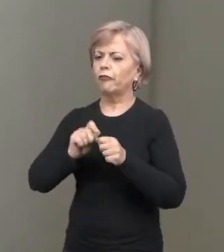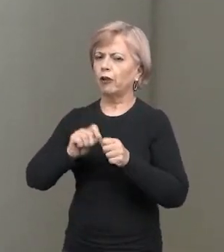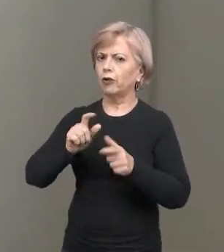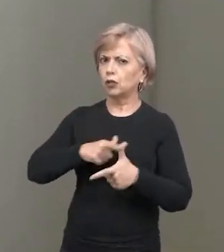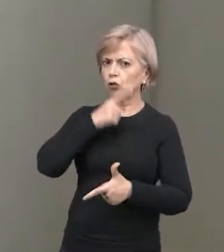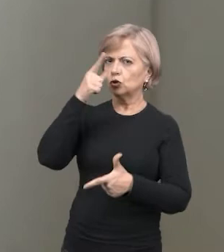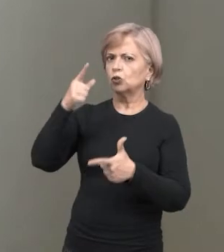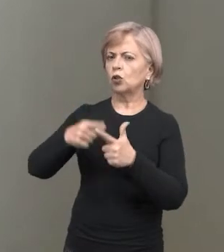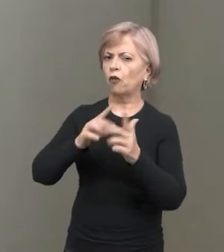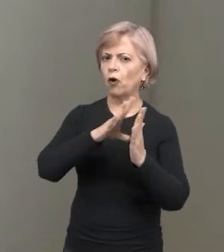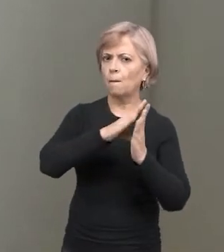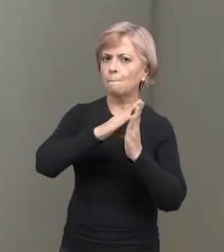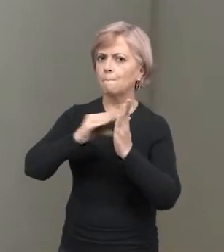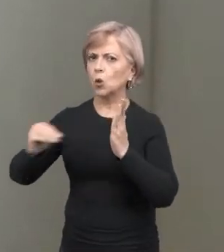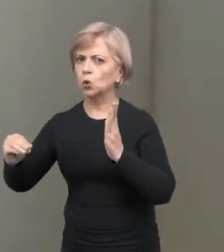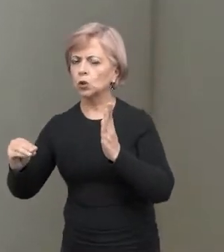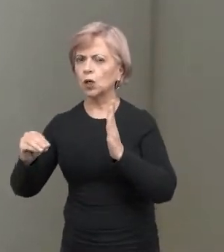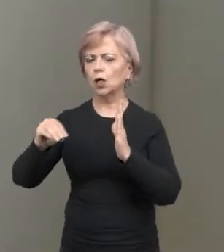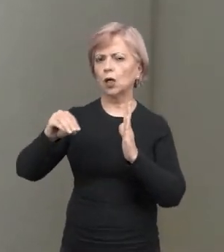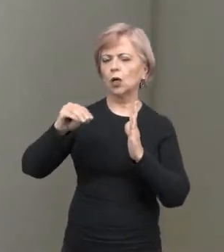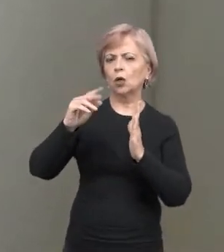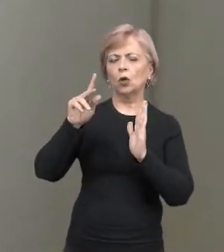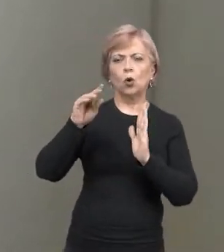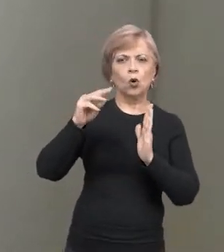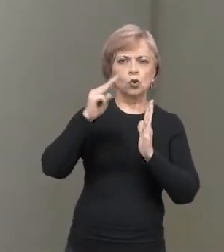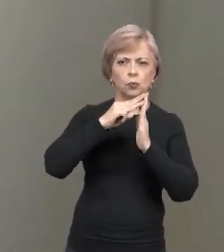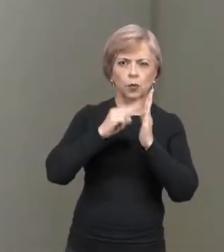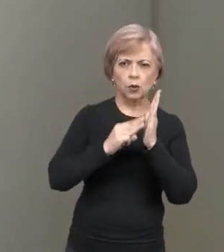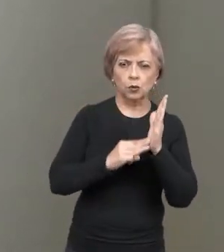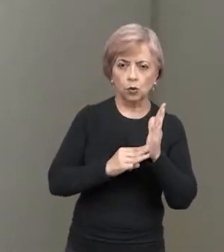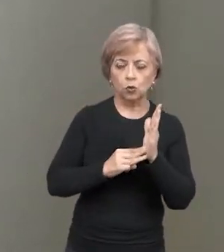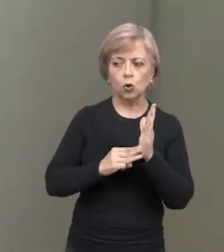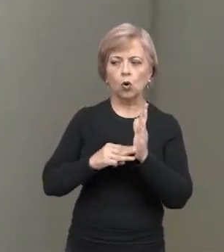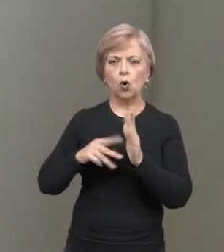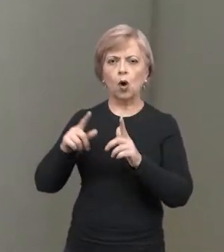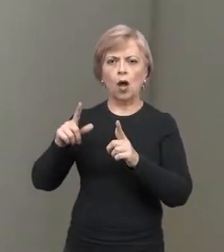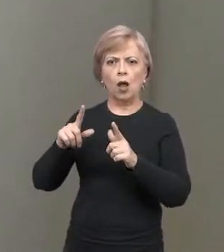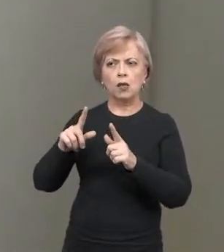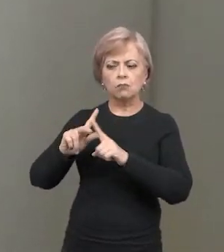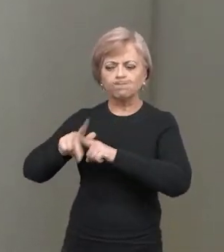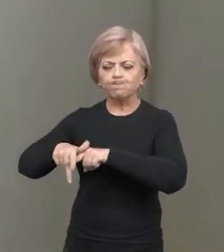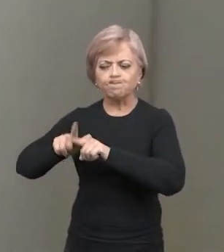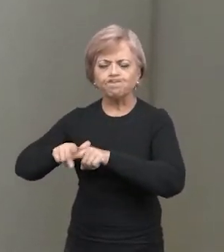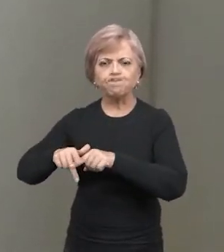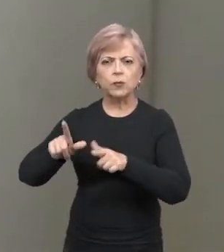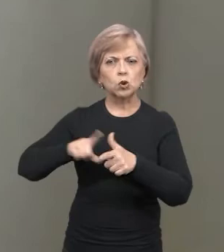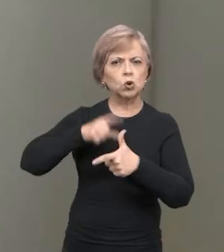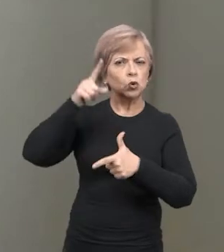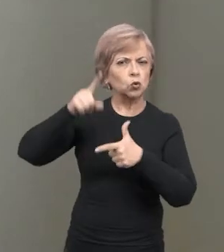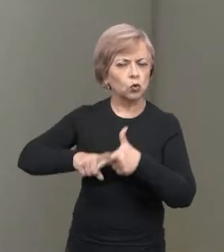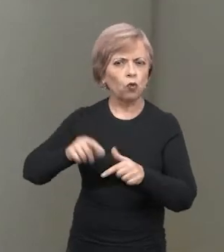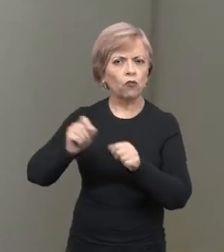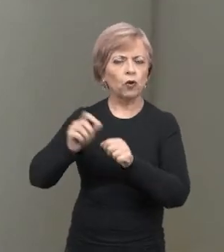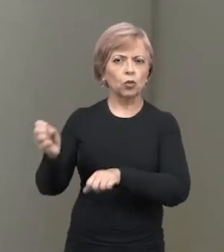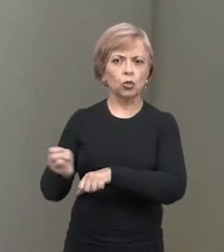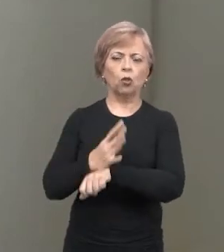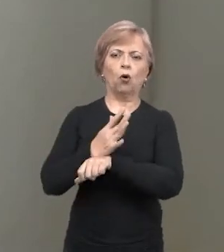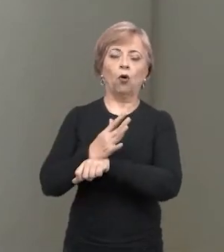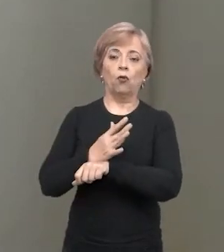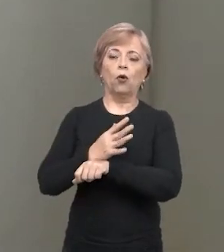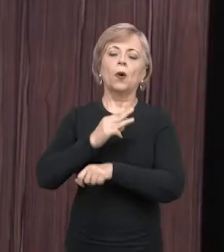seu modelo de gestão, refazendo a sua operação, de forma que tanto o fisco quanto o Ministério Público e, por fim, a